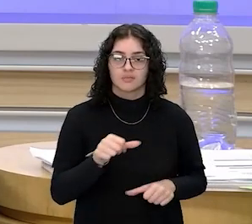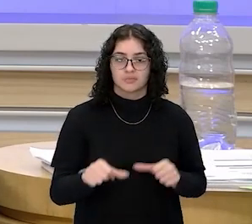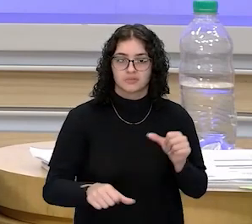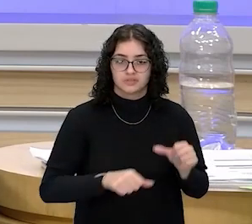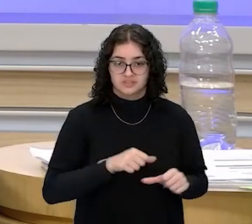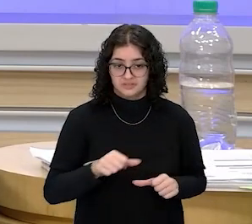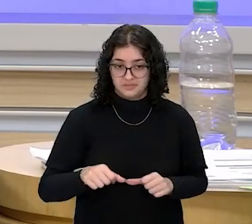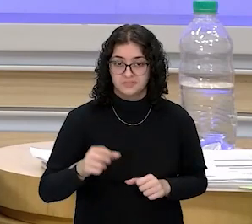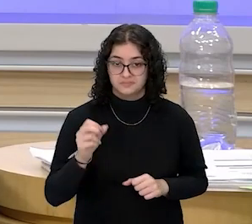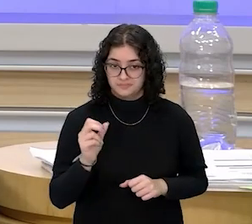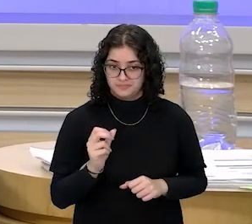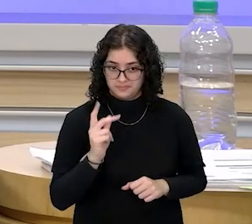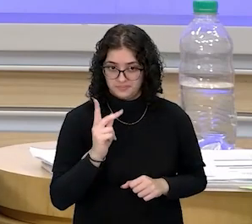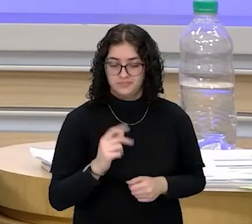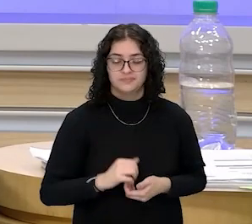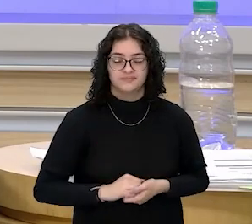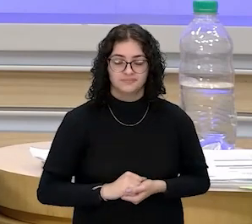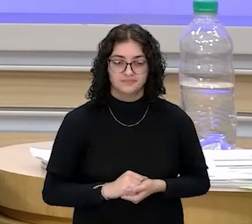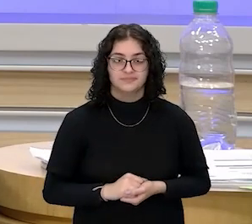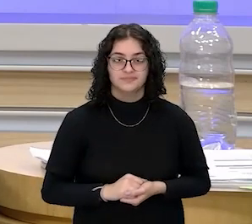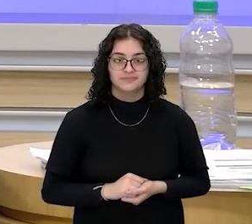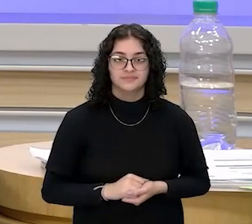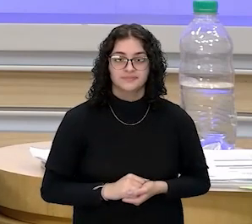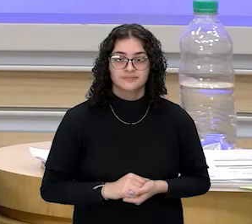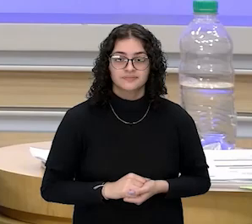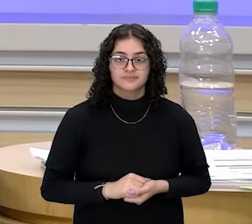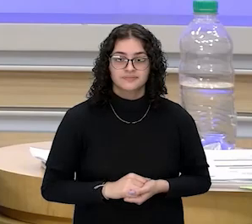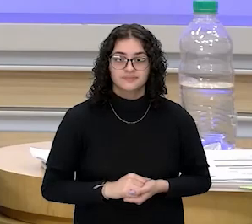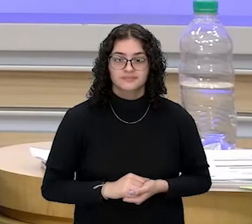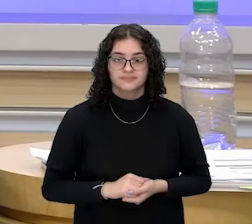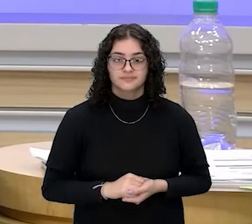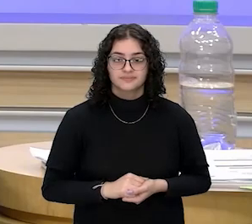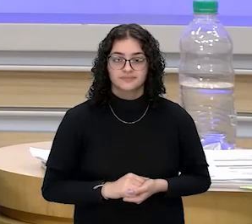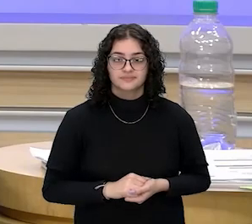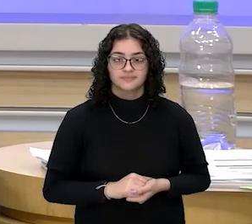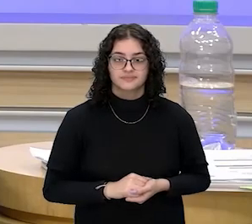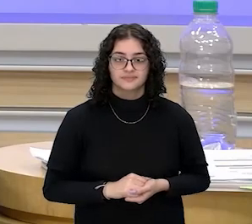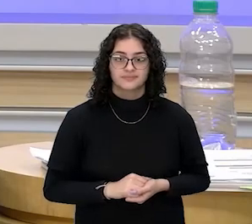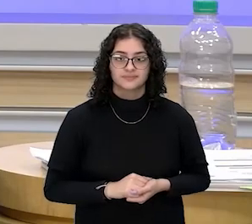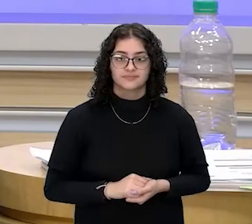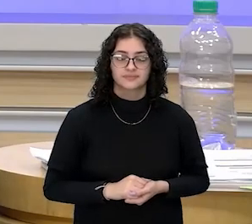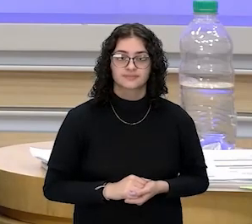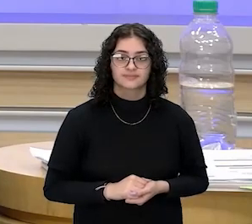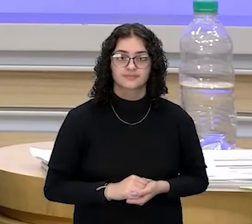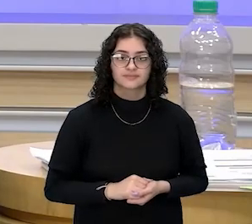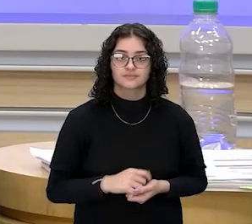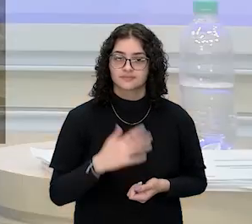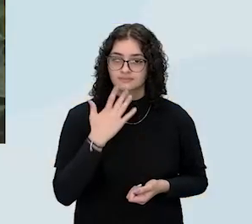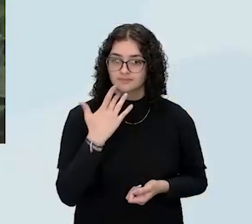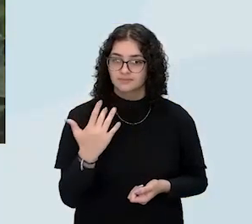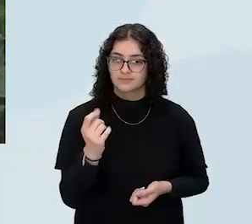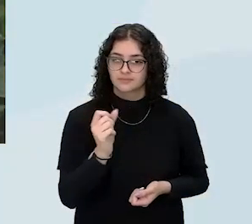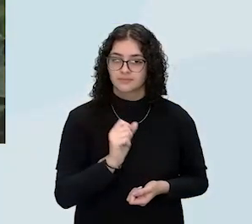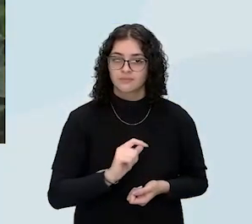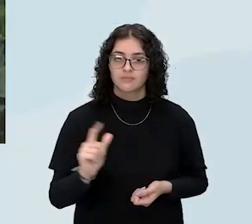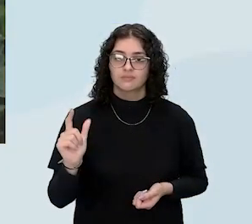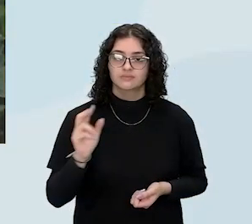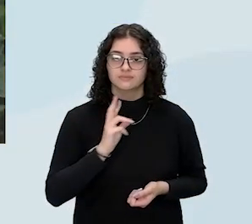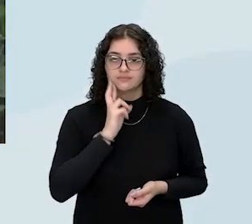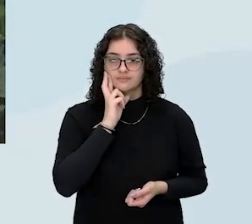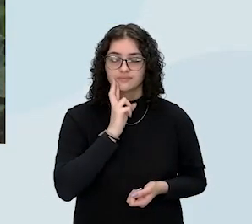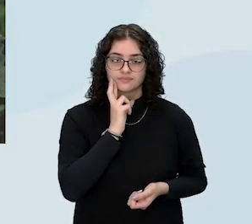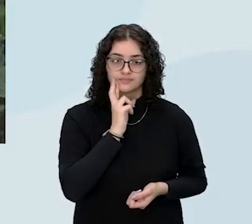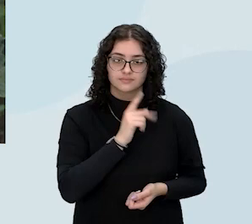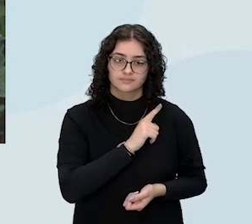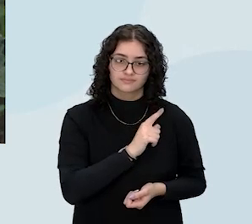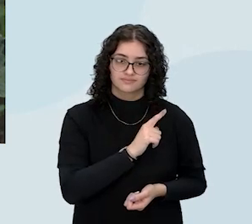floração aí, tá certo? Bom, então é por conta disso que a cor azul e a cor rosa